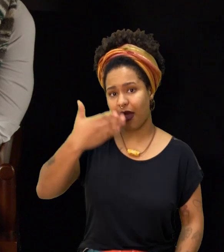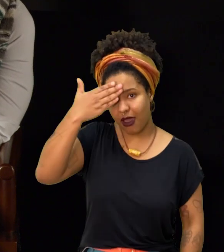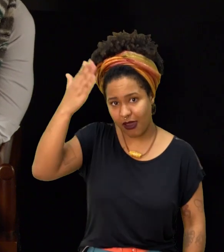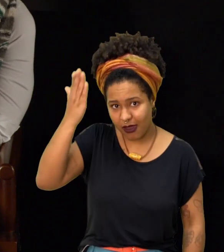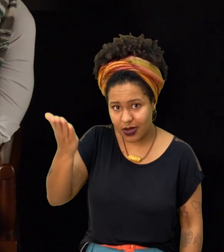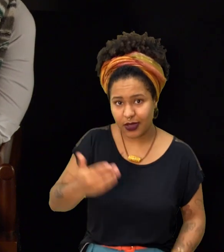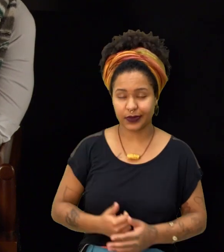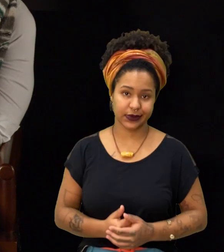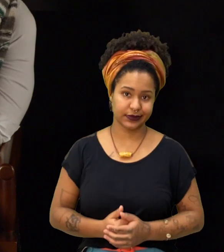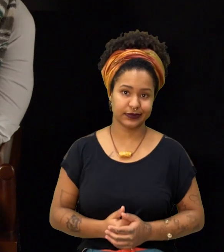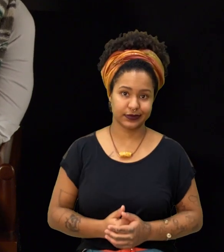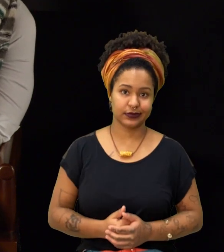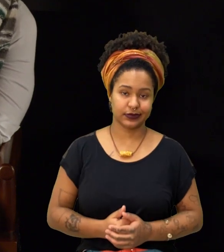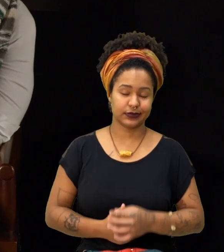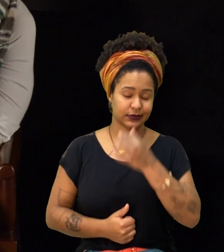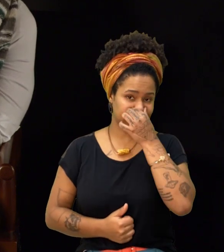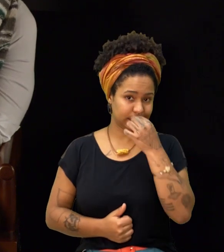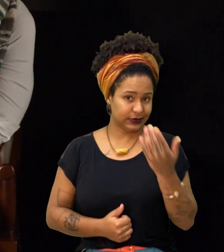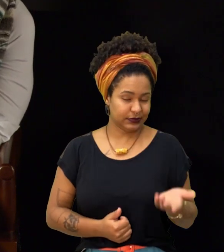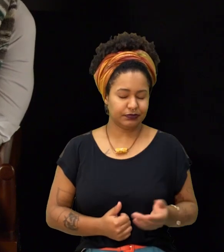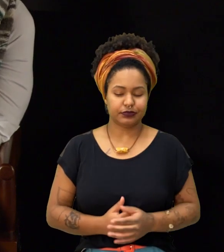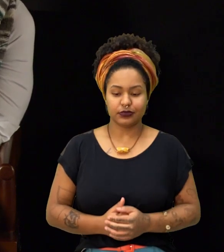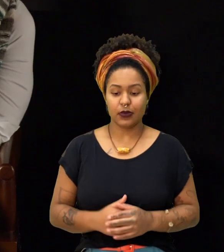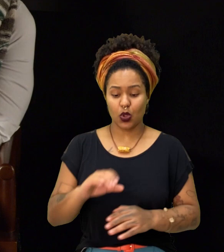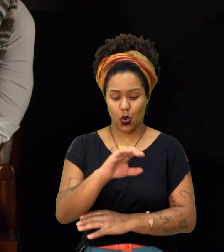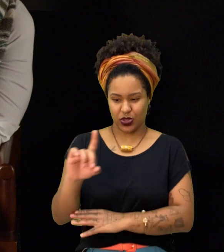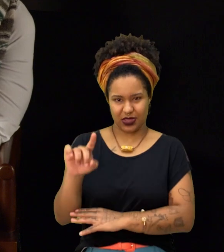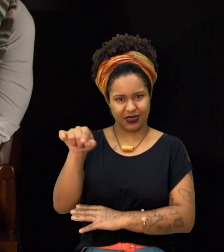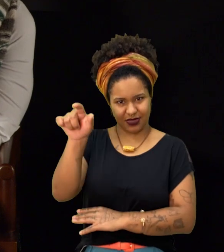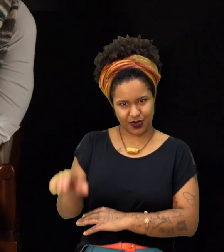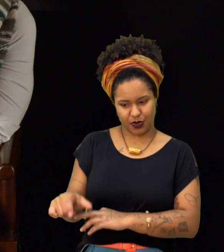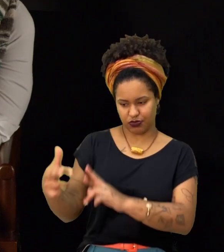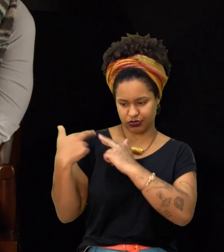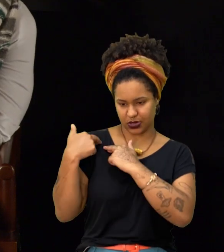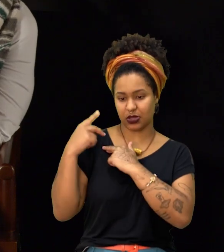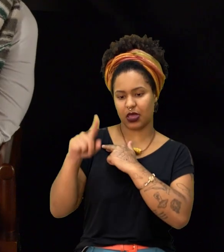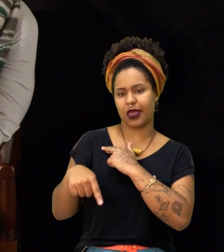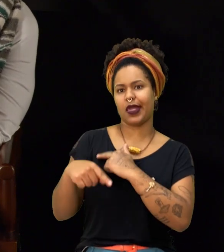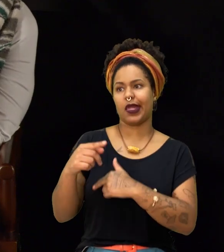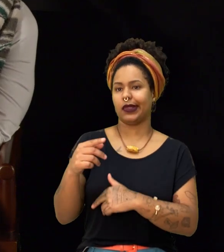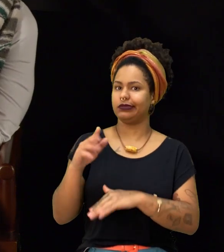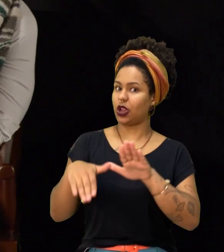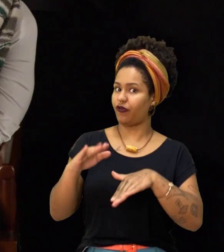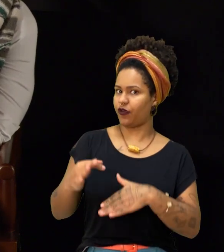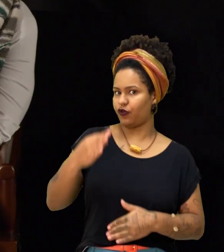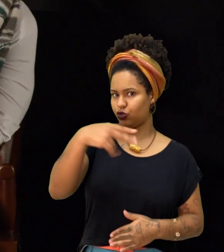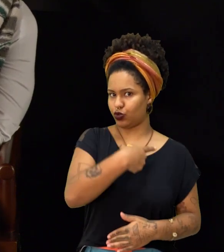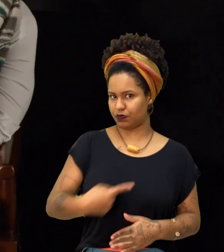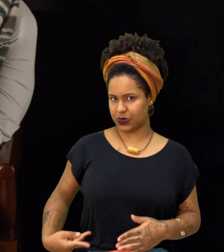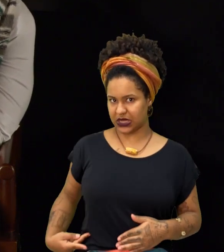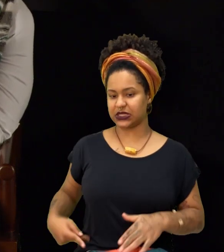Saudita. E o coordenador já, que é o, né, que vai ser, acho que, o futuro presidente